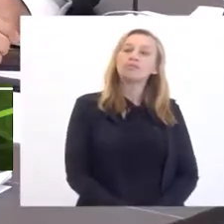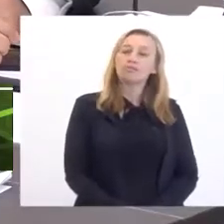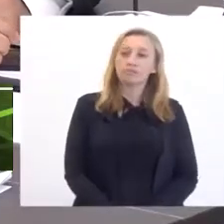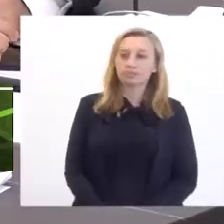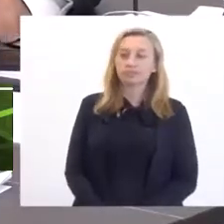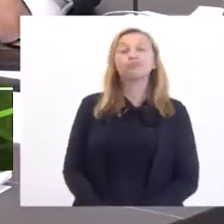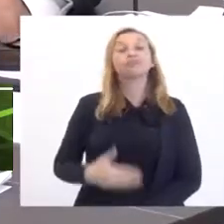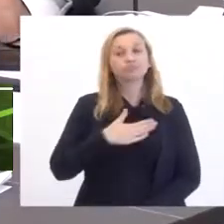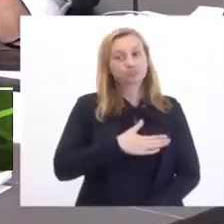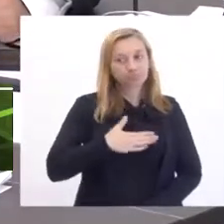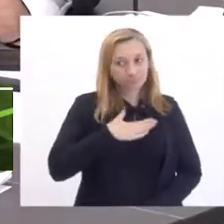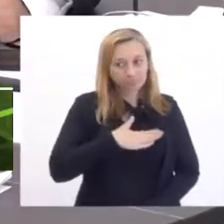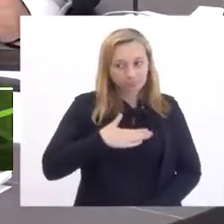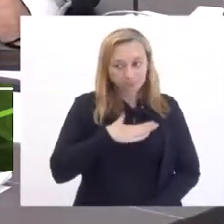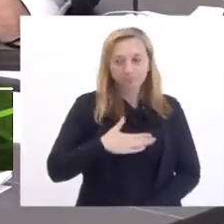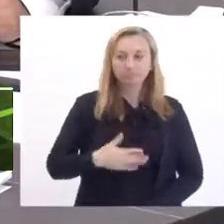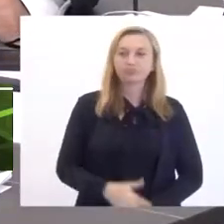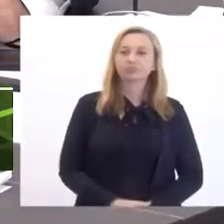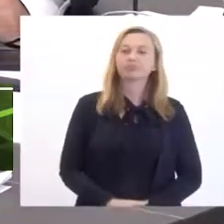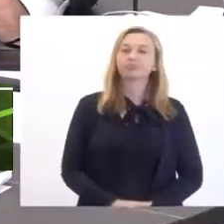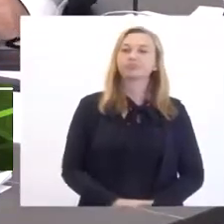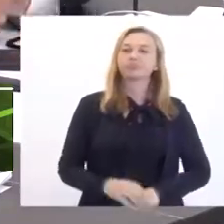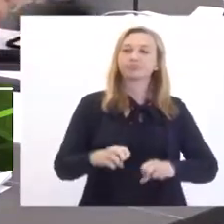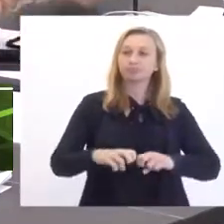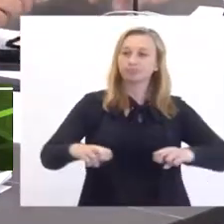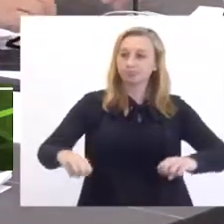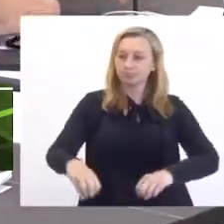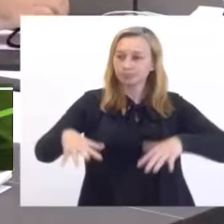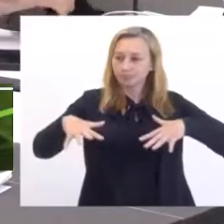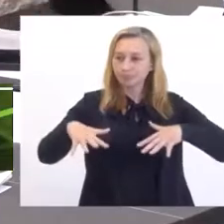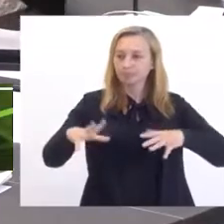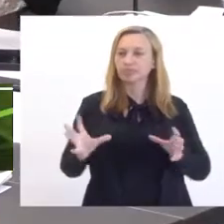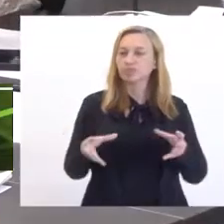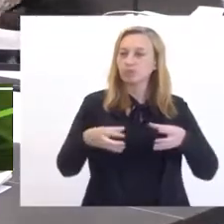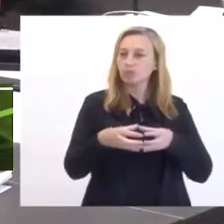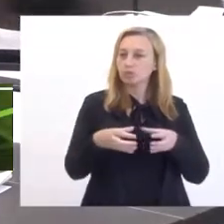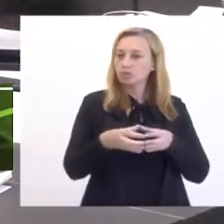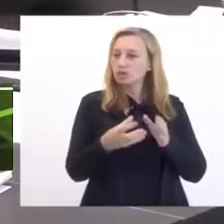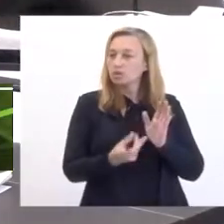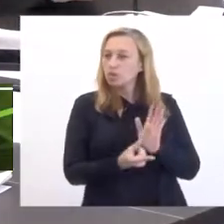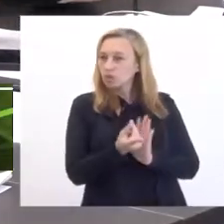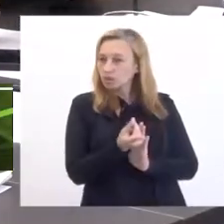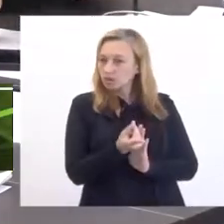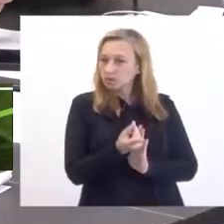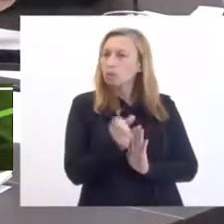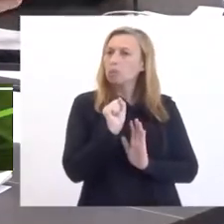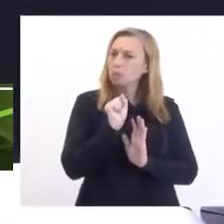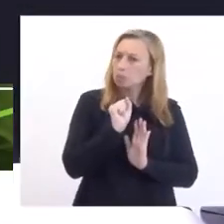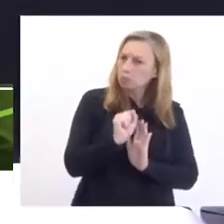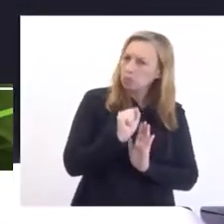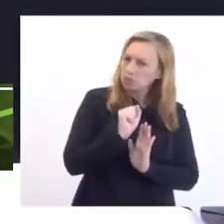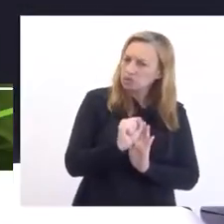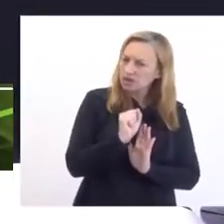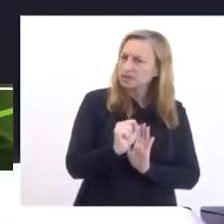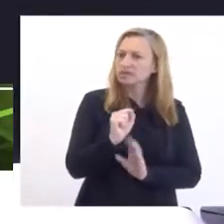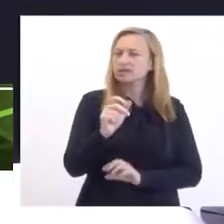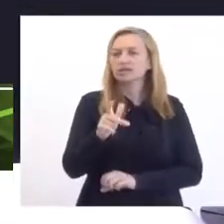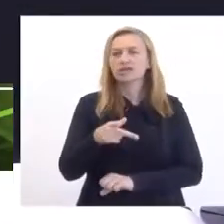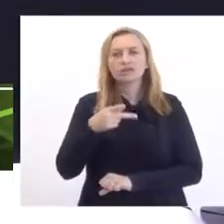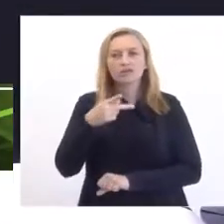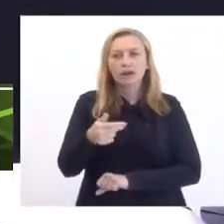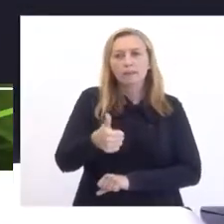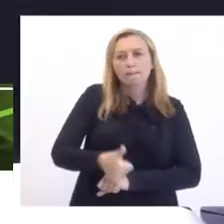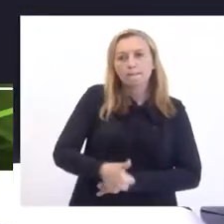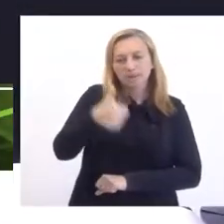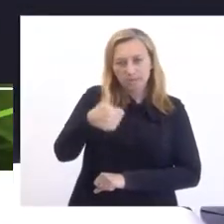Eu gostaria que o plenário da Comissão de Orçamento pudesse se manifestar,